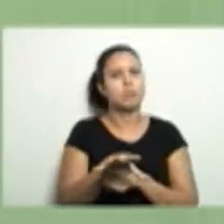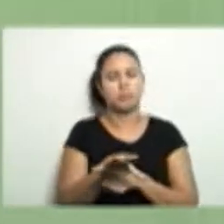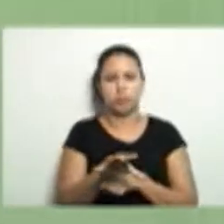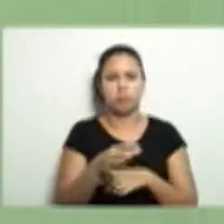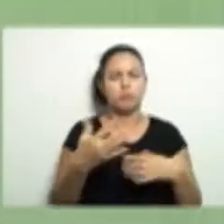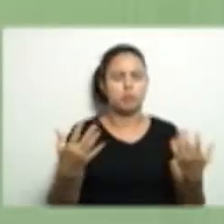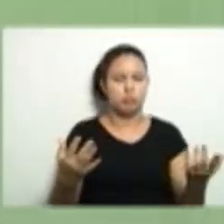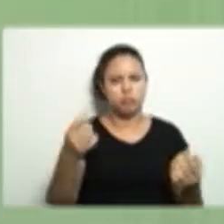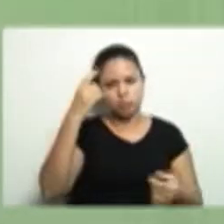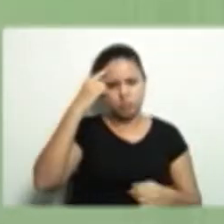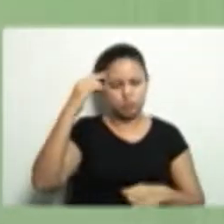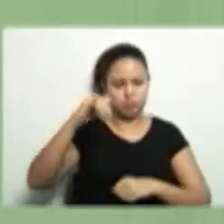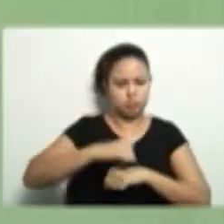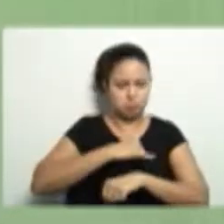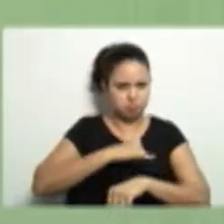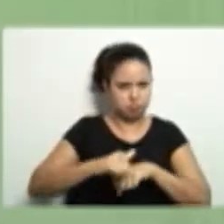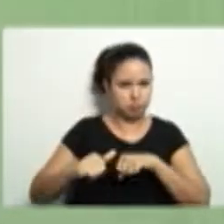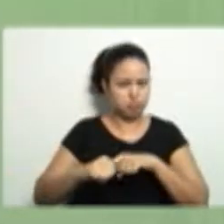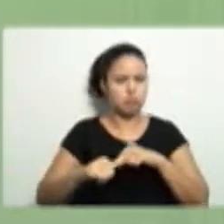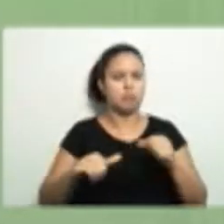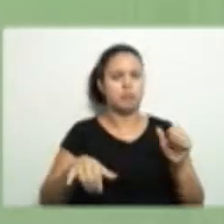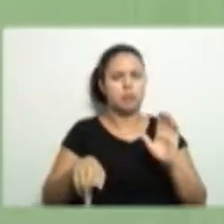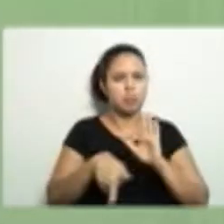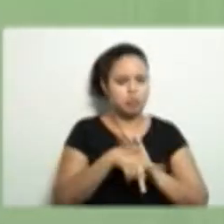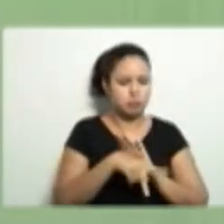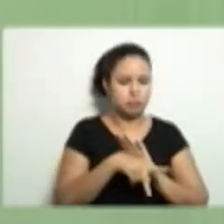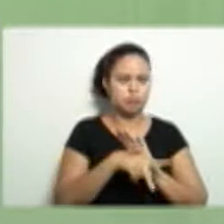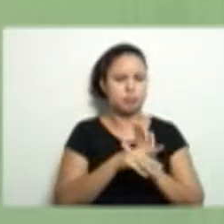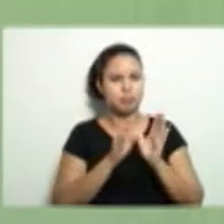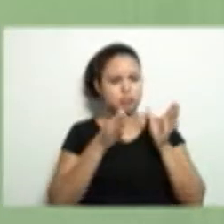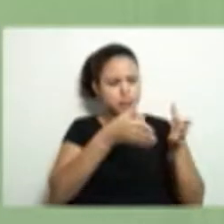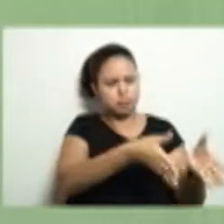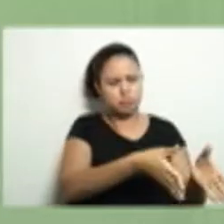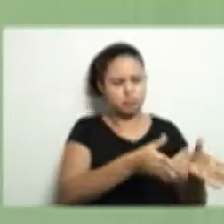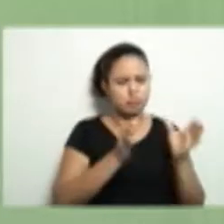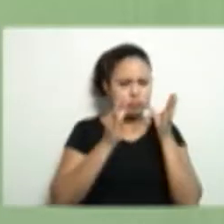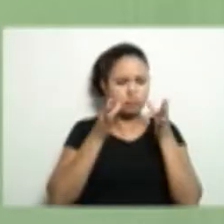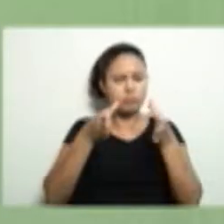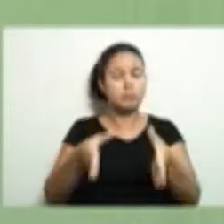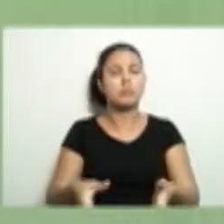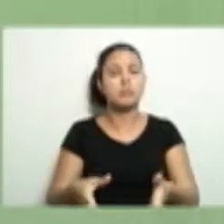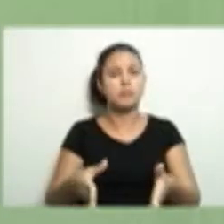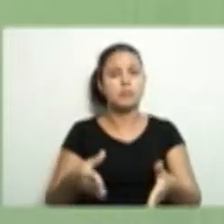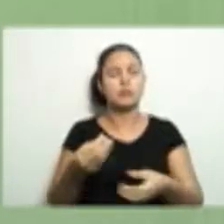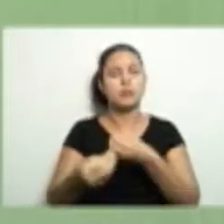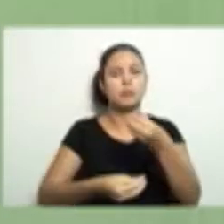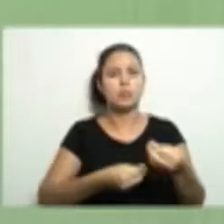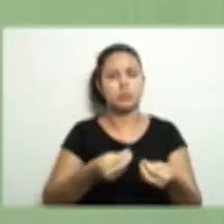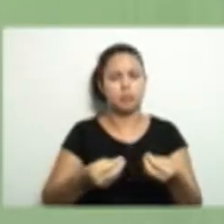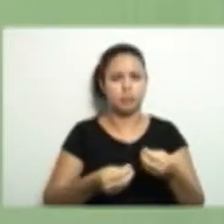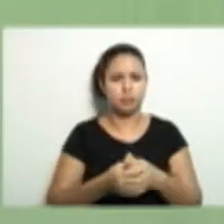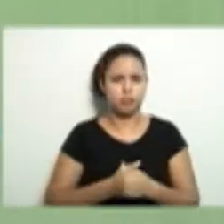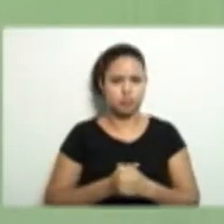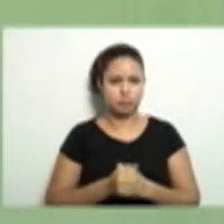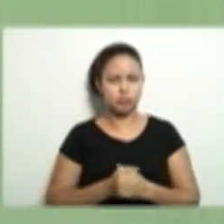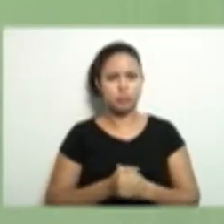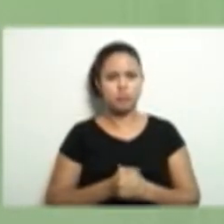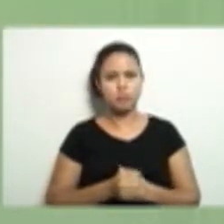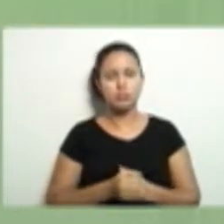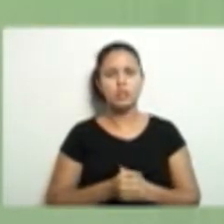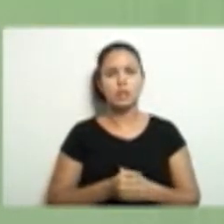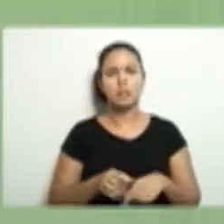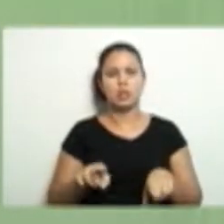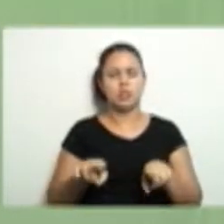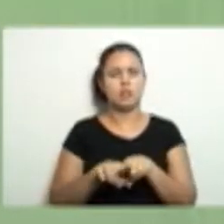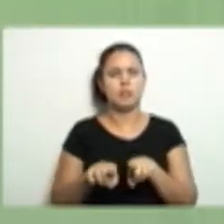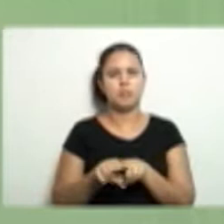de projetos. A gente vai ter uma maneira específica de focar na melhoria desses projetos. Existem